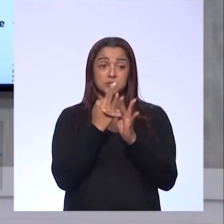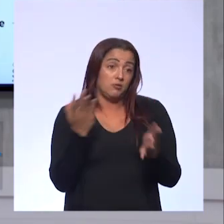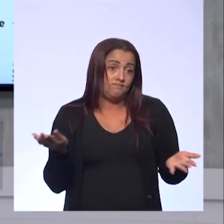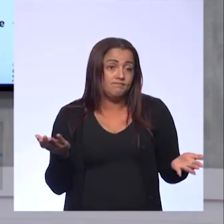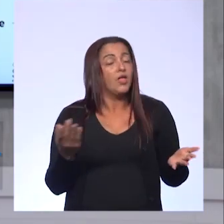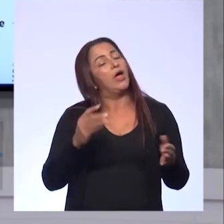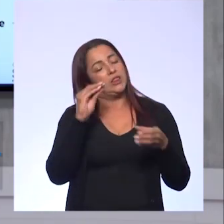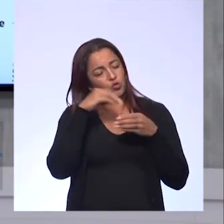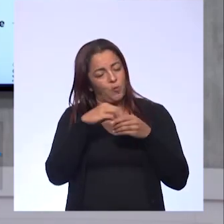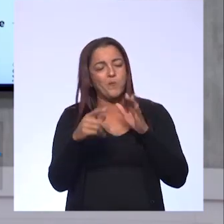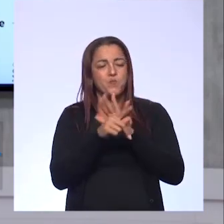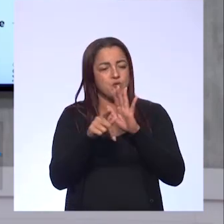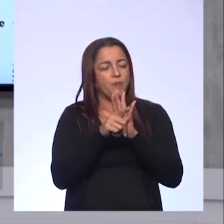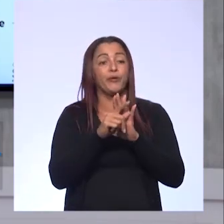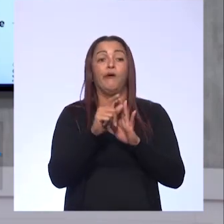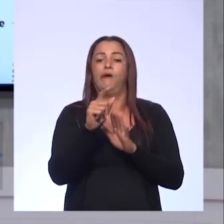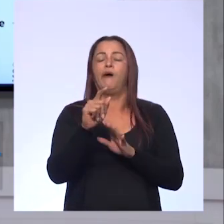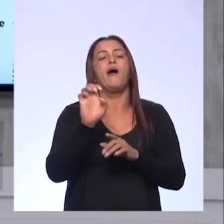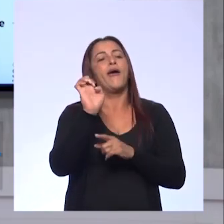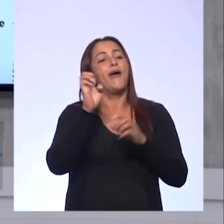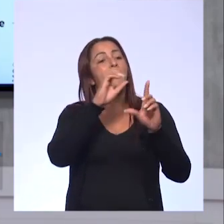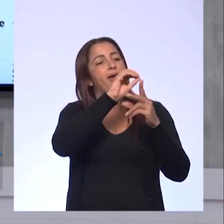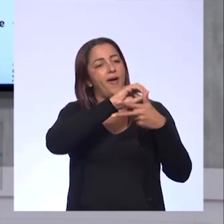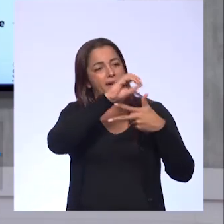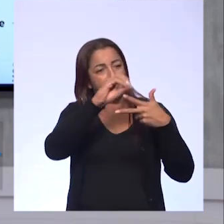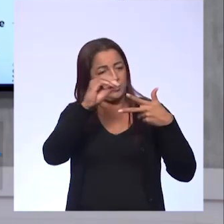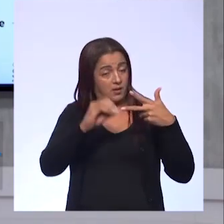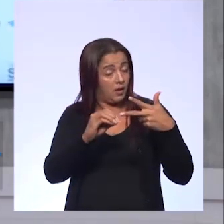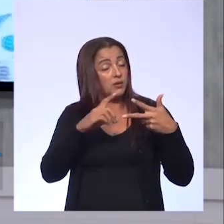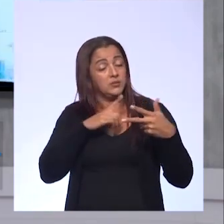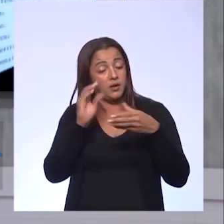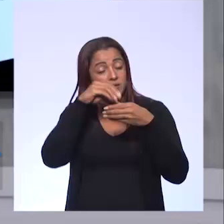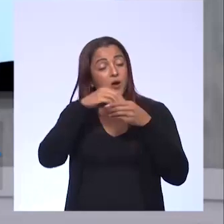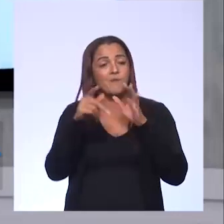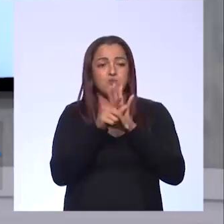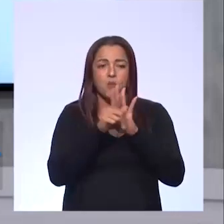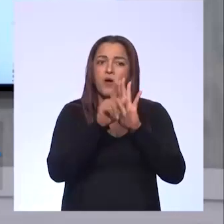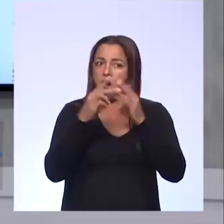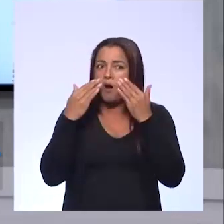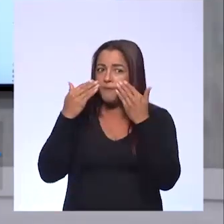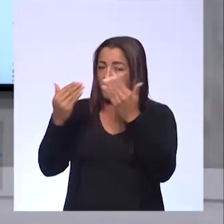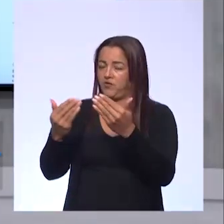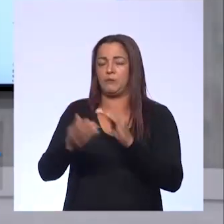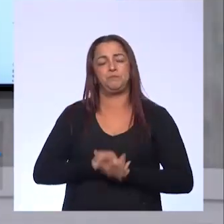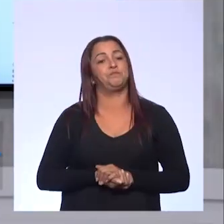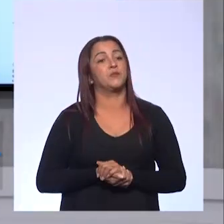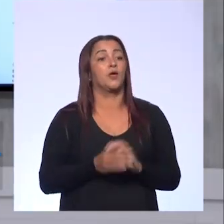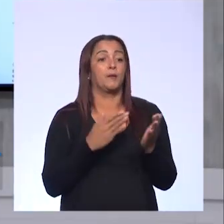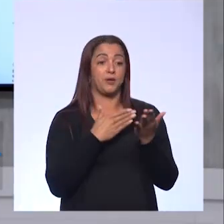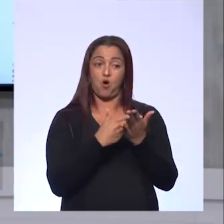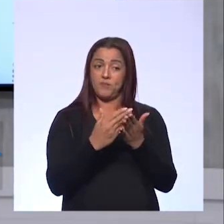praticamente é um dos assuntos dentro da física que mais aparecem tá bom galera como